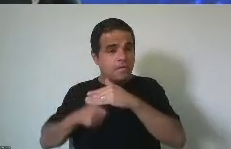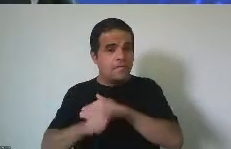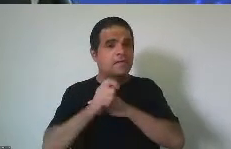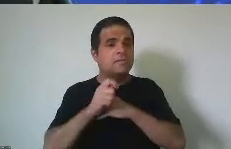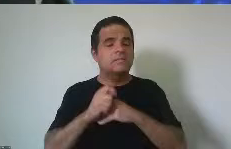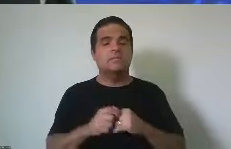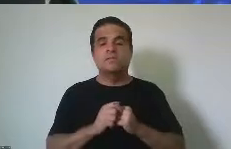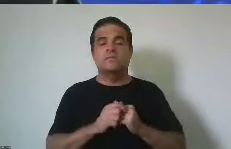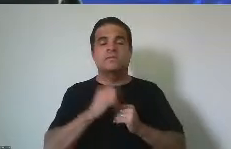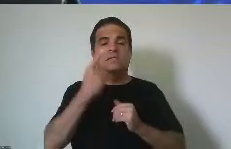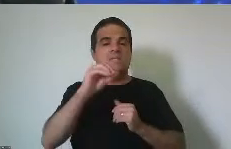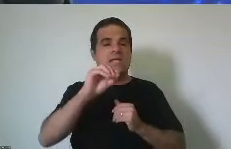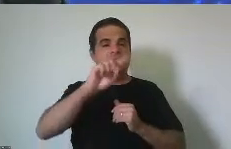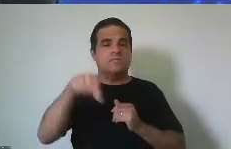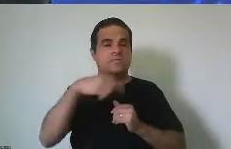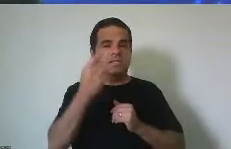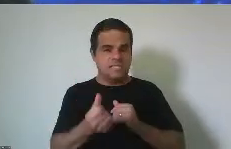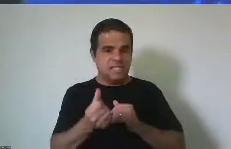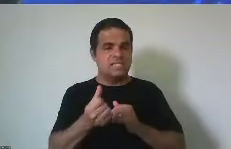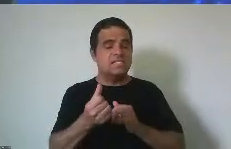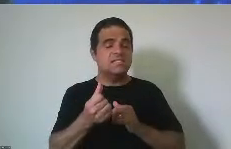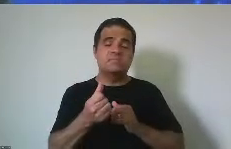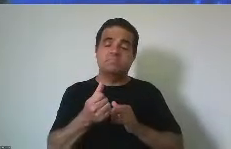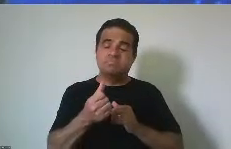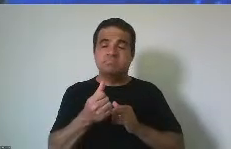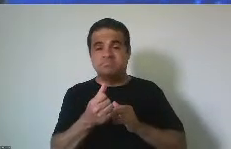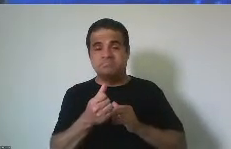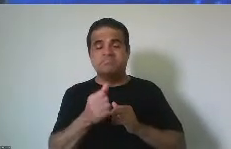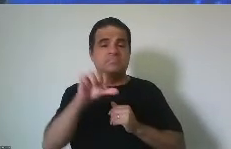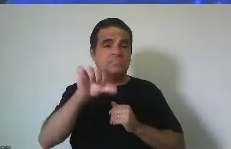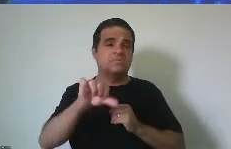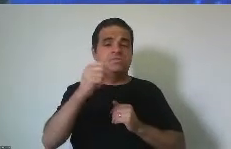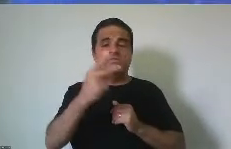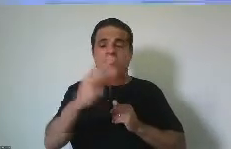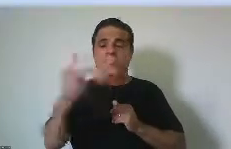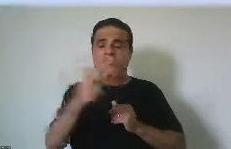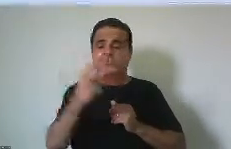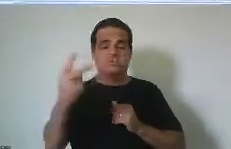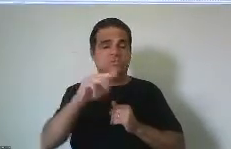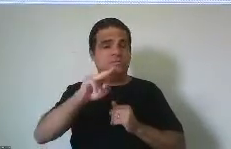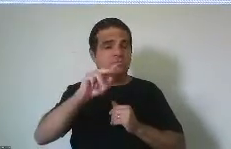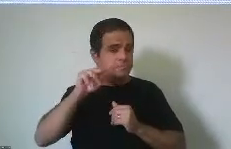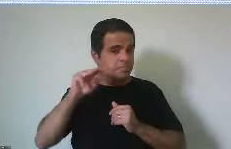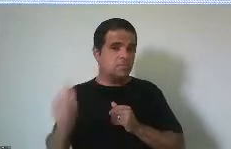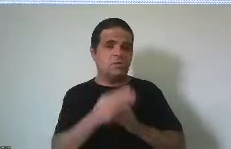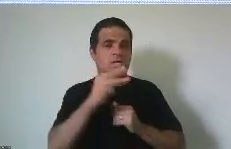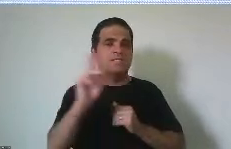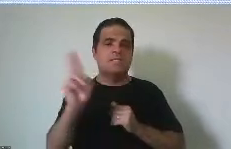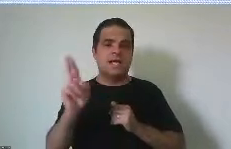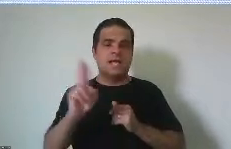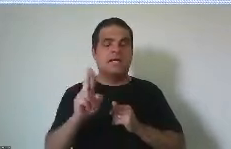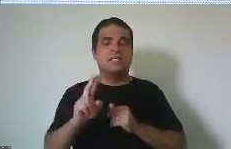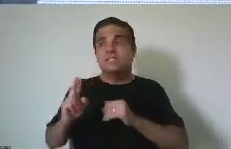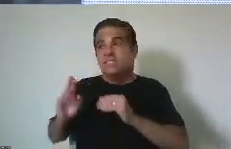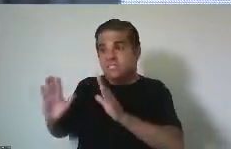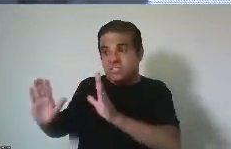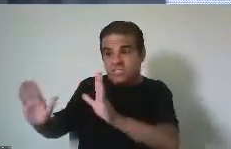des,6 e o narrapisteman 72 milhões de reais quando os políticos